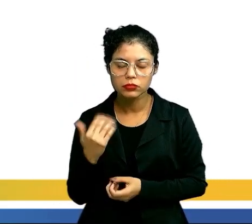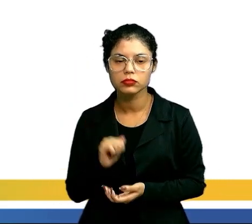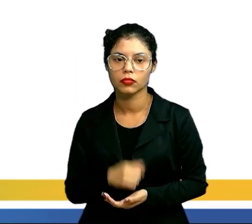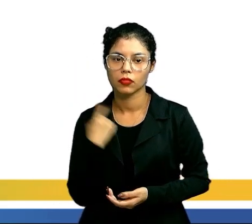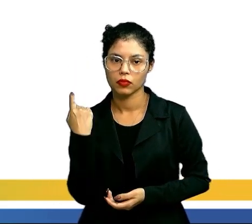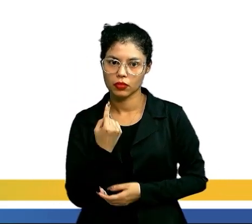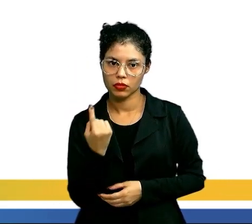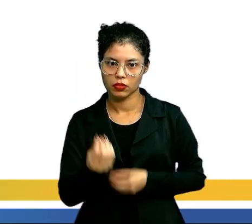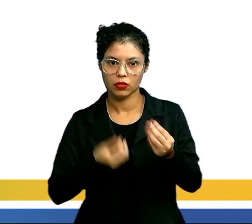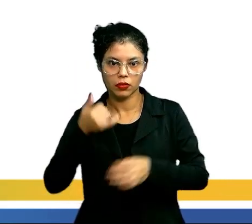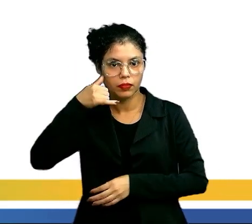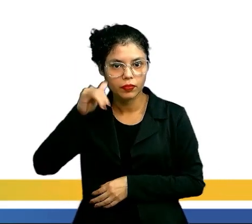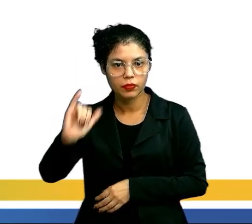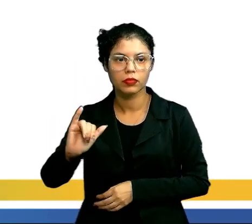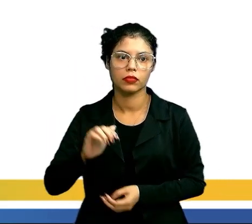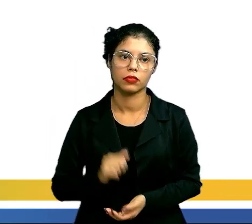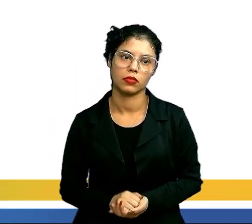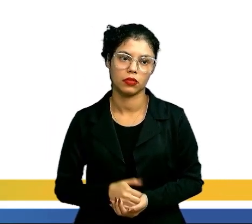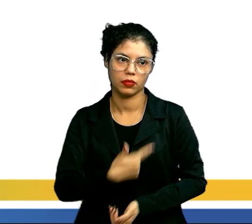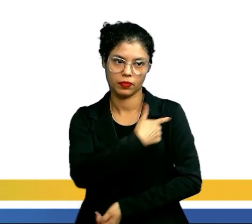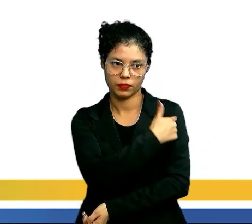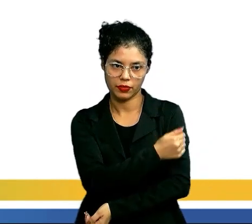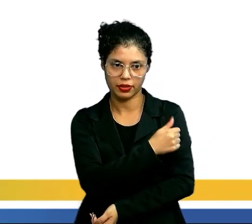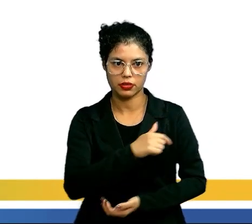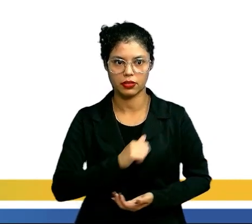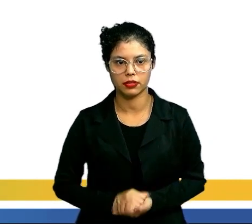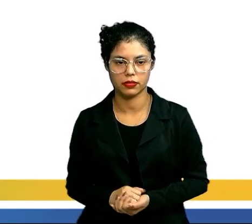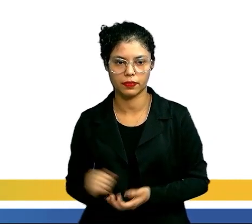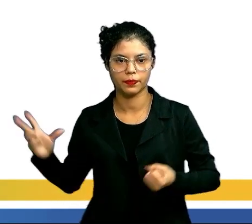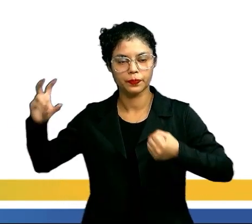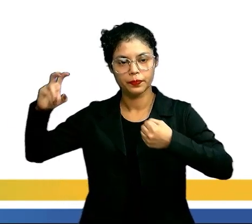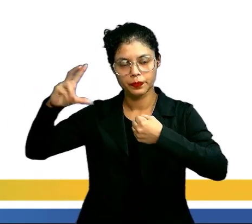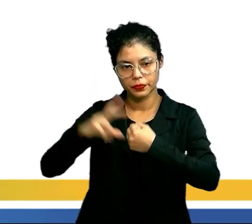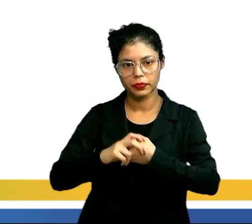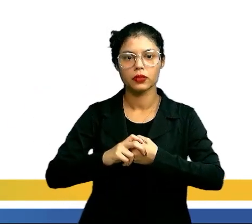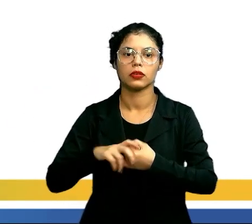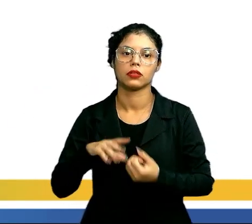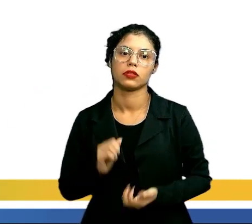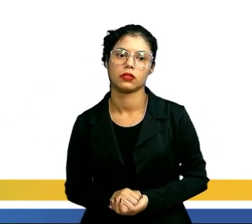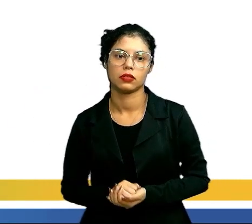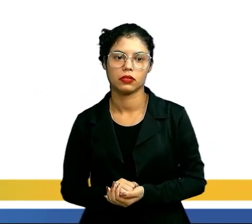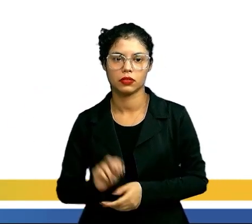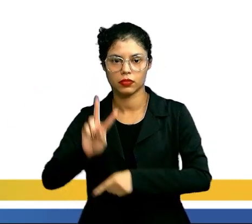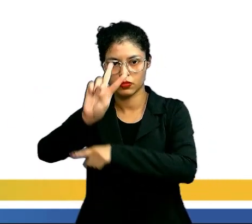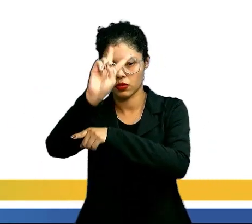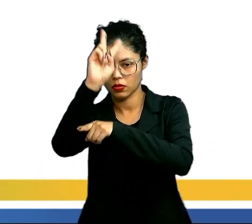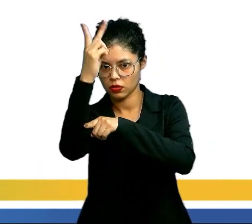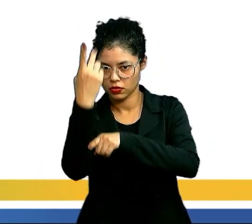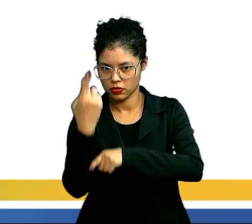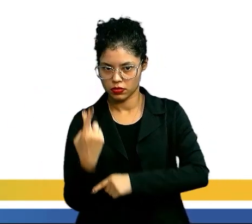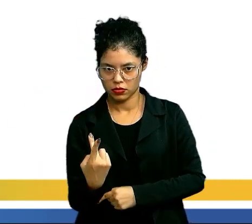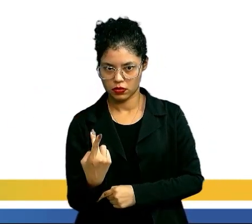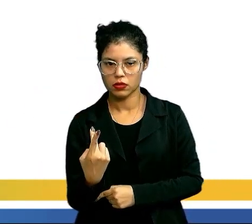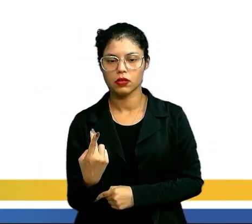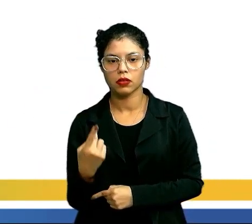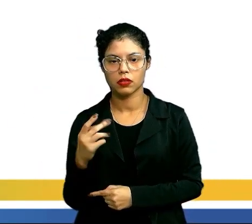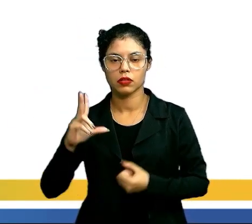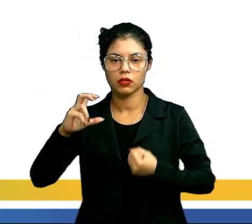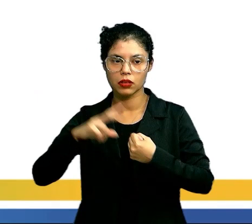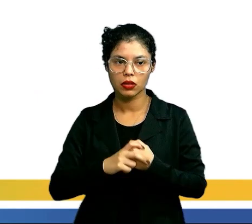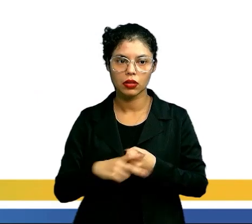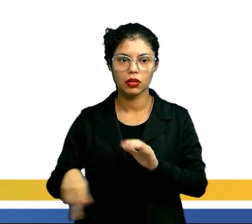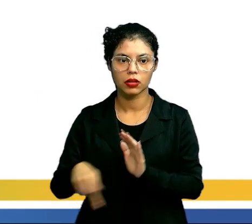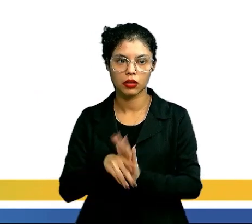fatal. A única maneira de evitar o sarampo é por meio da vacinação, tá, pessoal? O vírus do sarampo é um RNA vírus